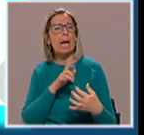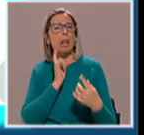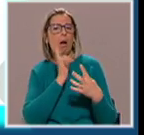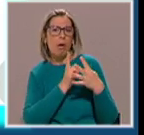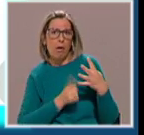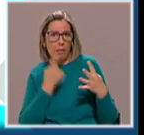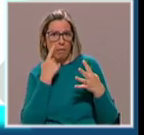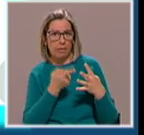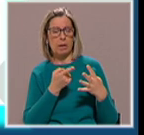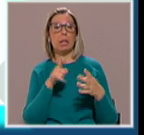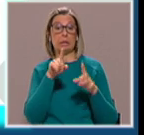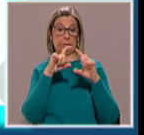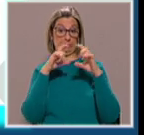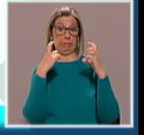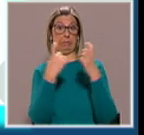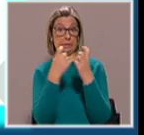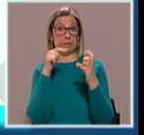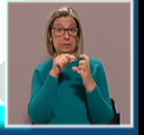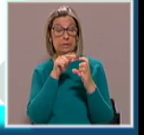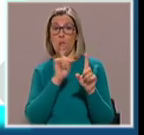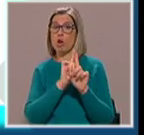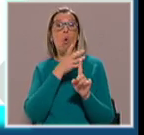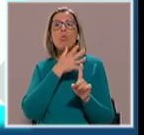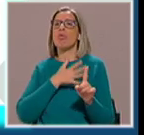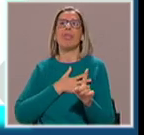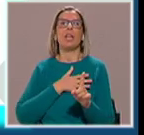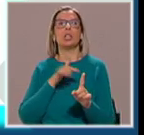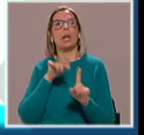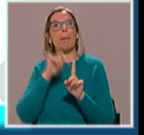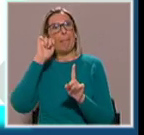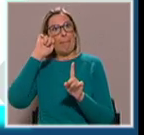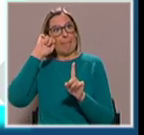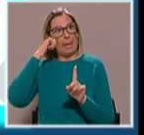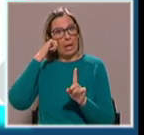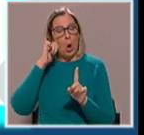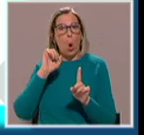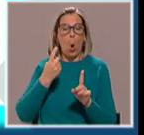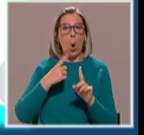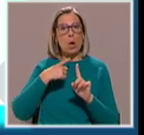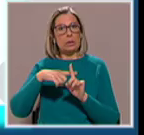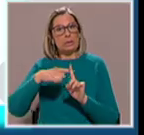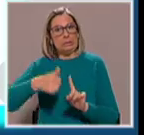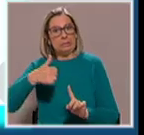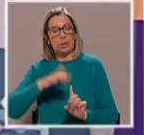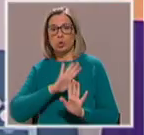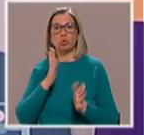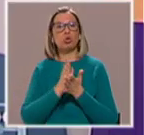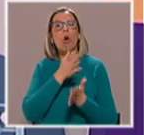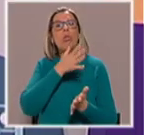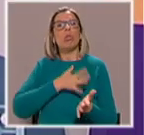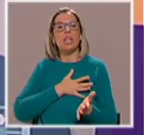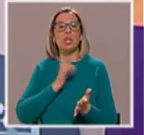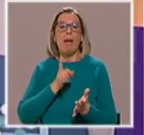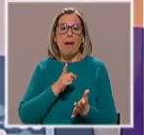que realçar que o descodificador de rótulos não nos diz se o alimento vai ser prejudicial ou benéfico, apenas nos vai dar a